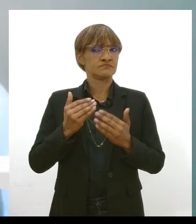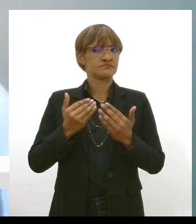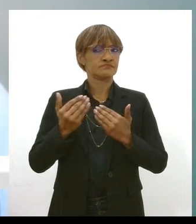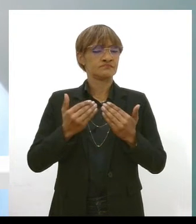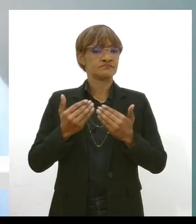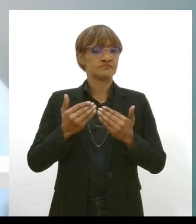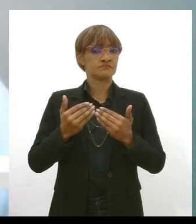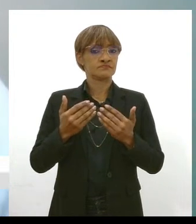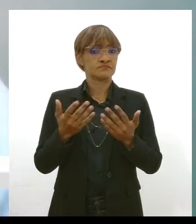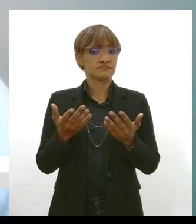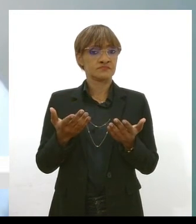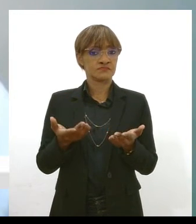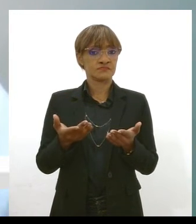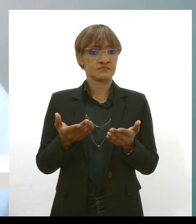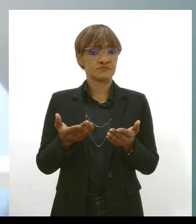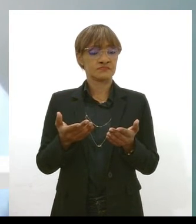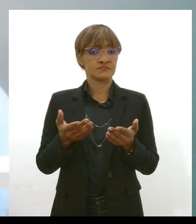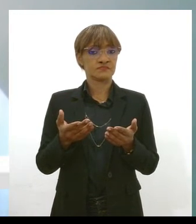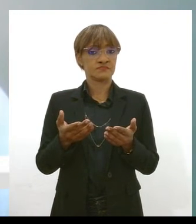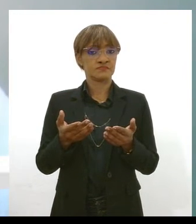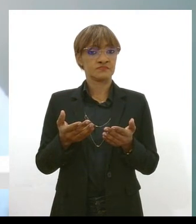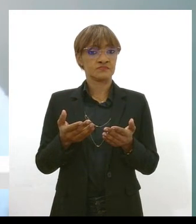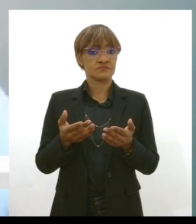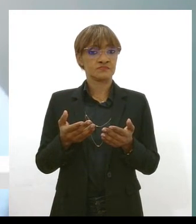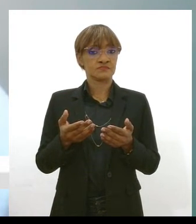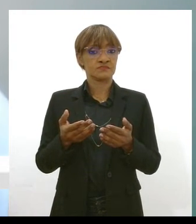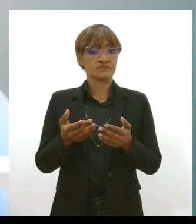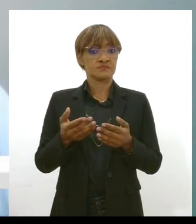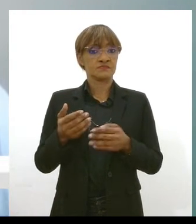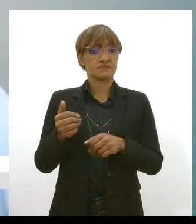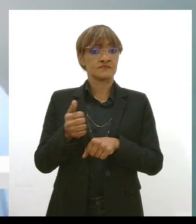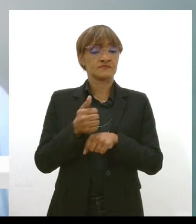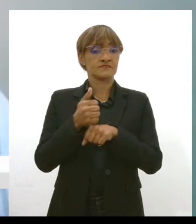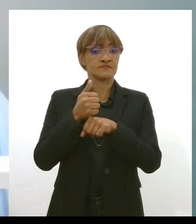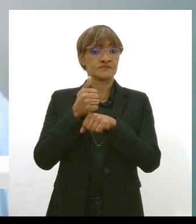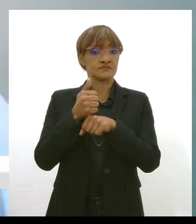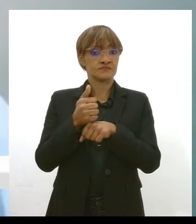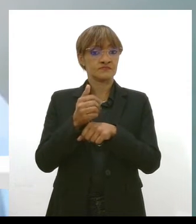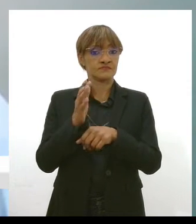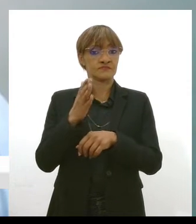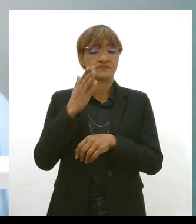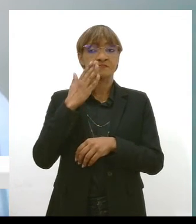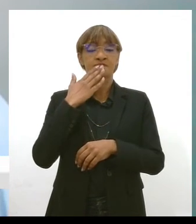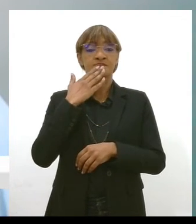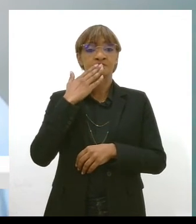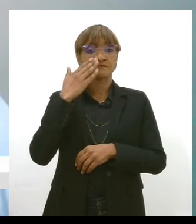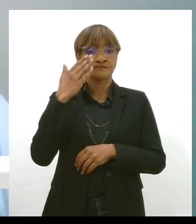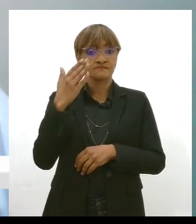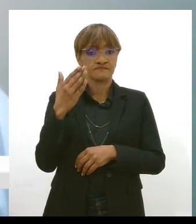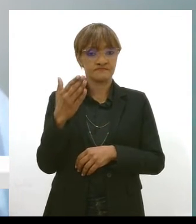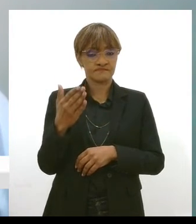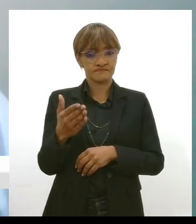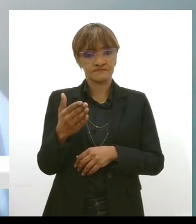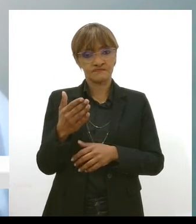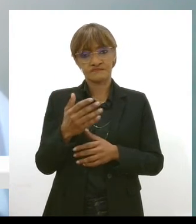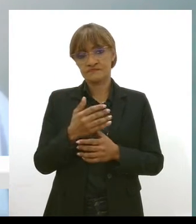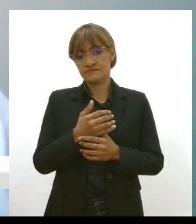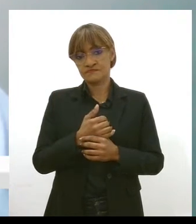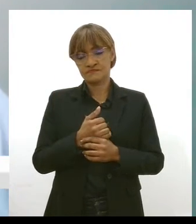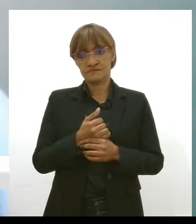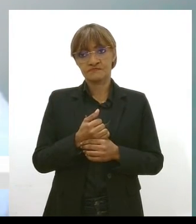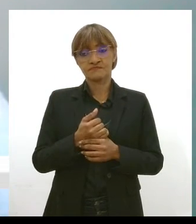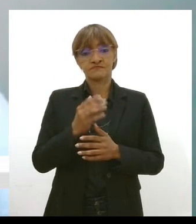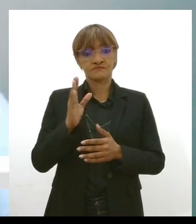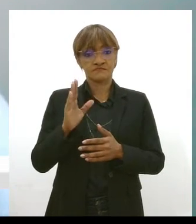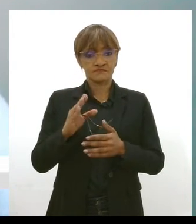ela vai, o profissional de saúde solicita esse encaminhamento para o